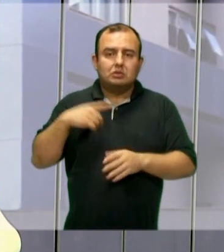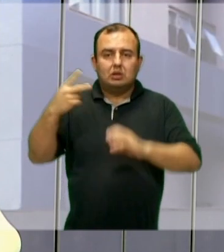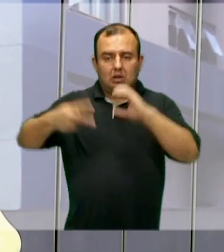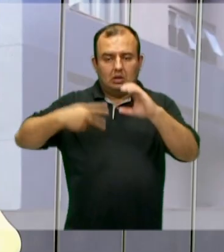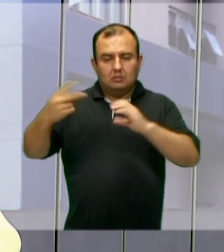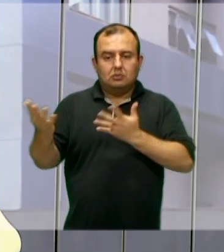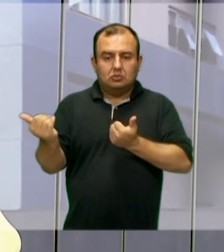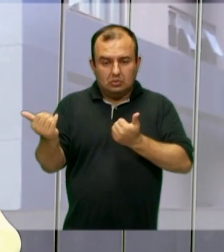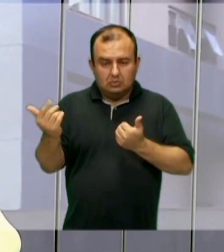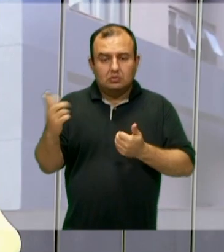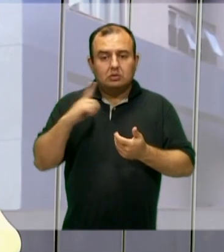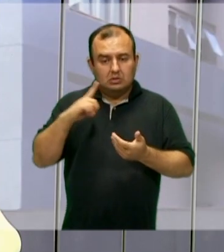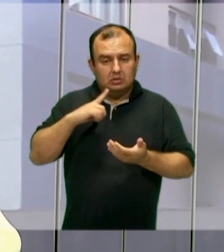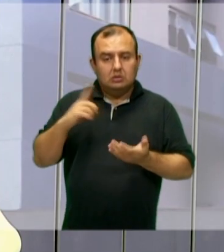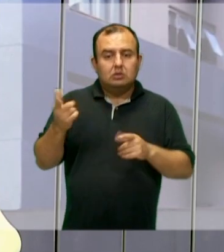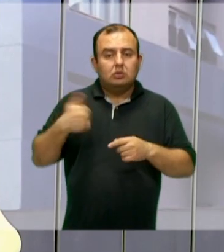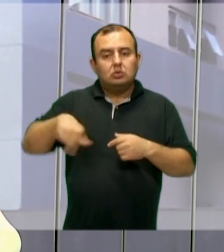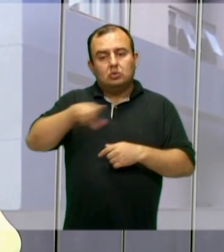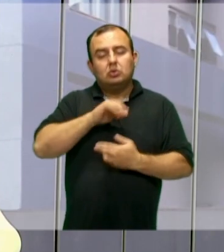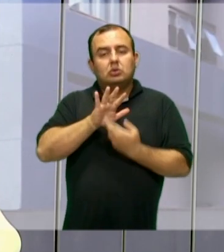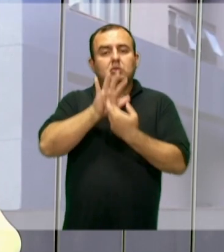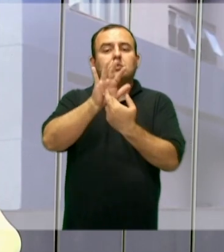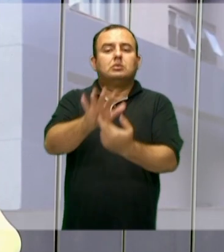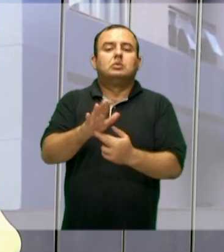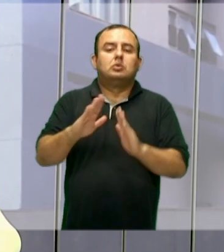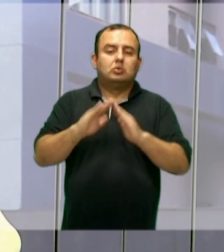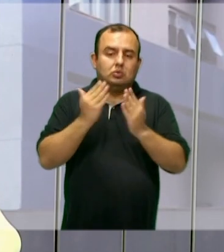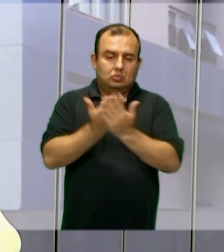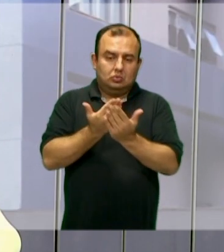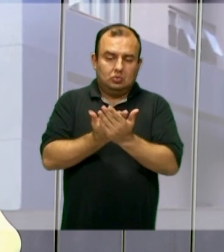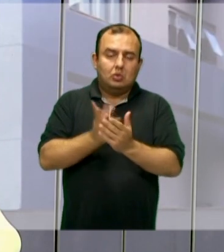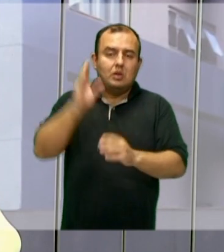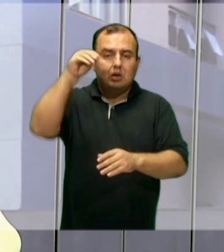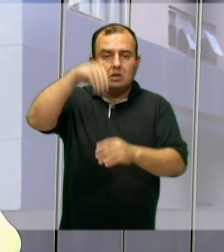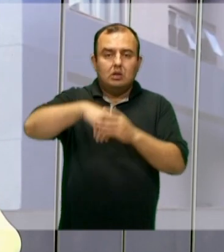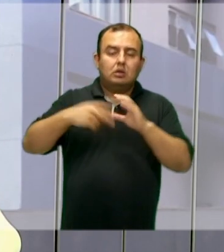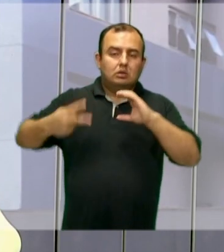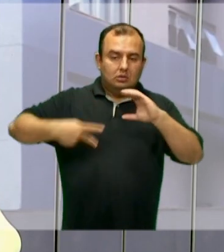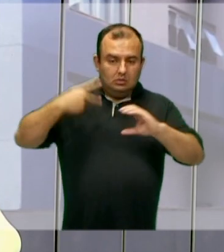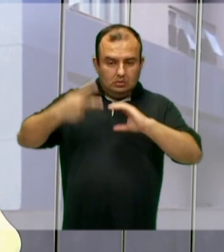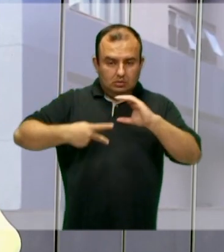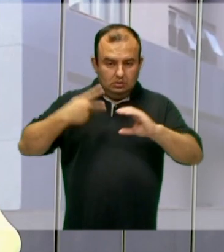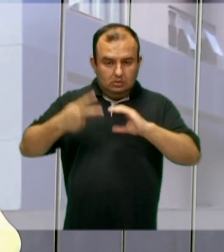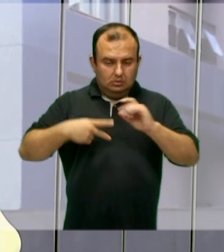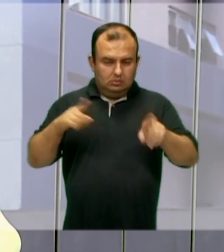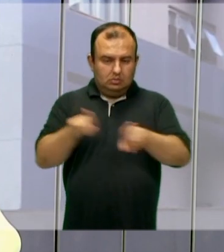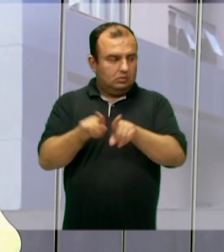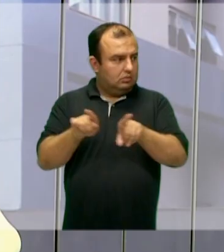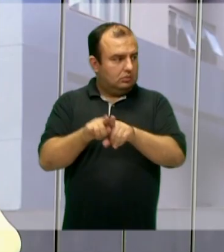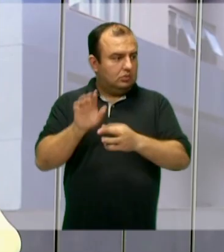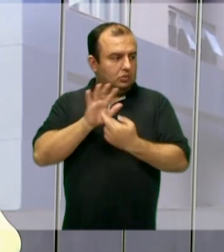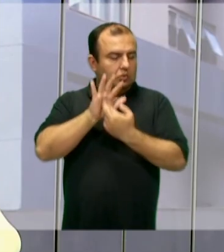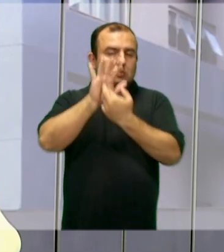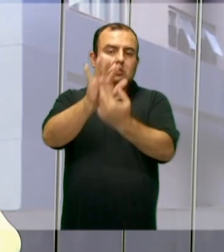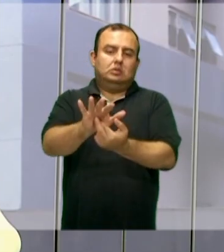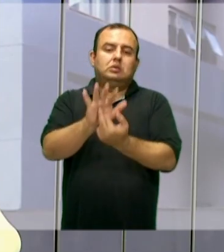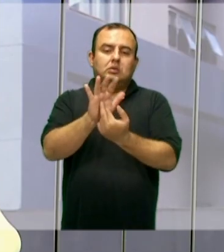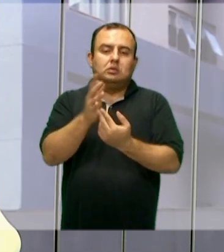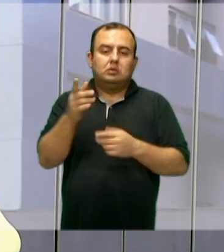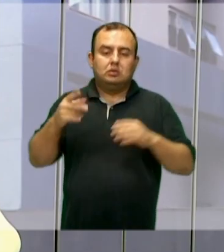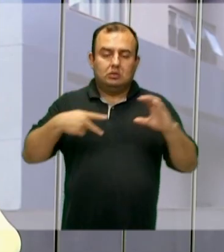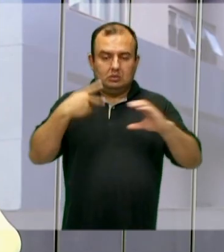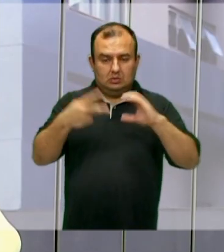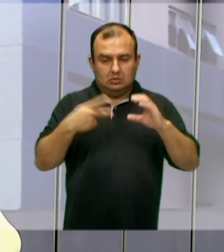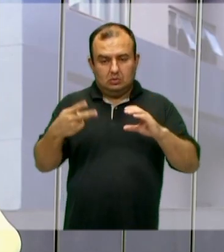né? Nós representamos as nossas escolas dentro da Câmara de Vereadores, assim como nós representamos a Câmara de